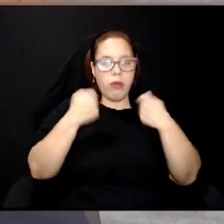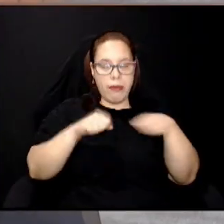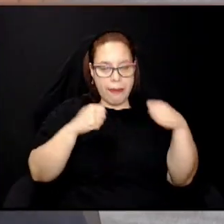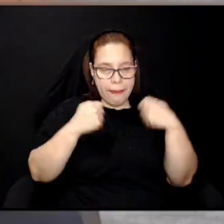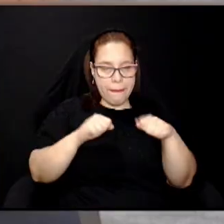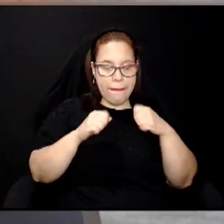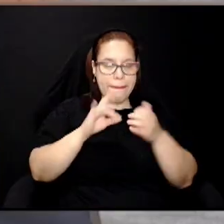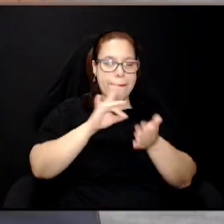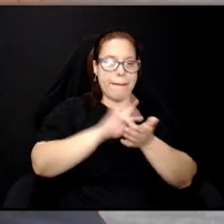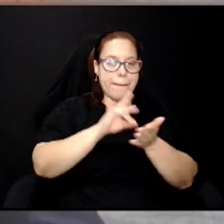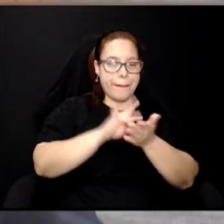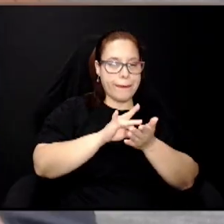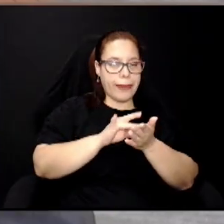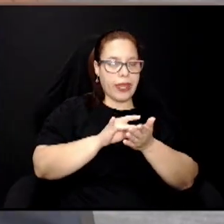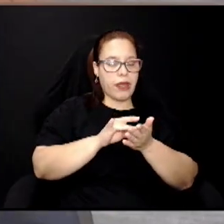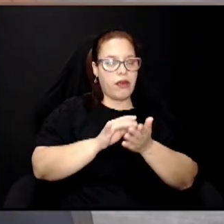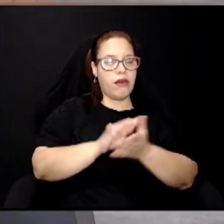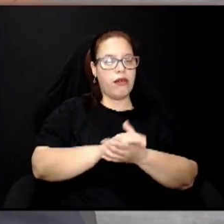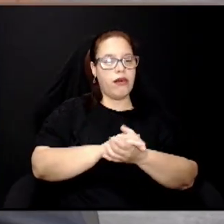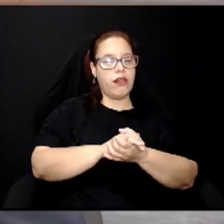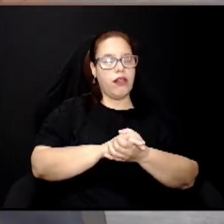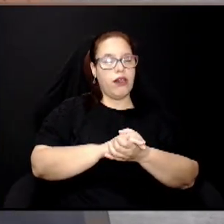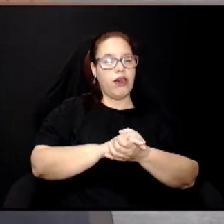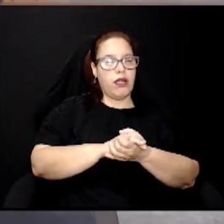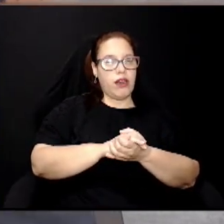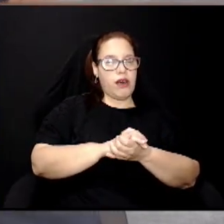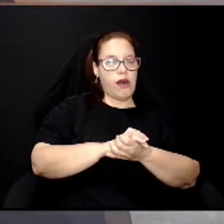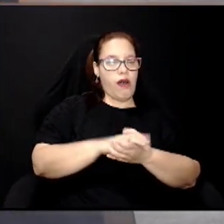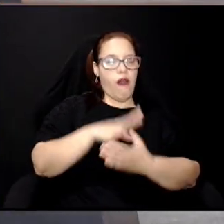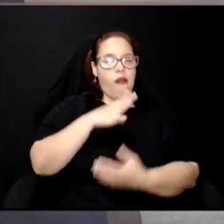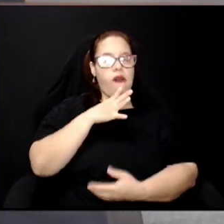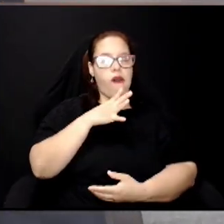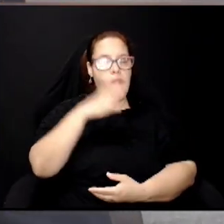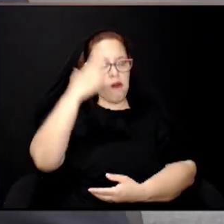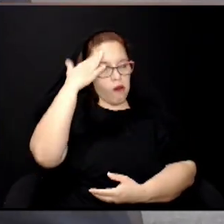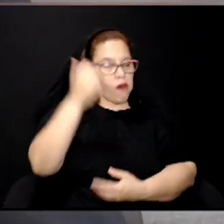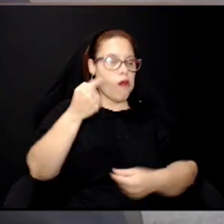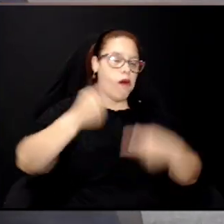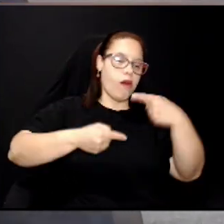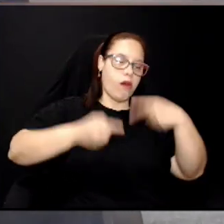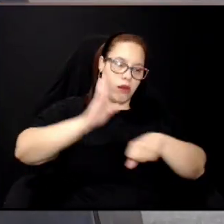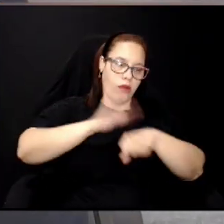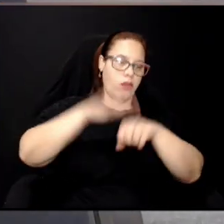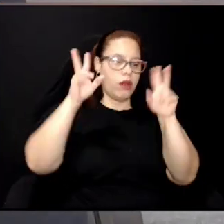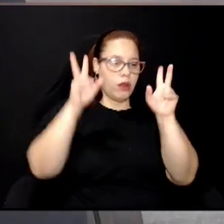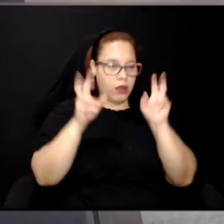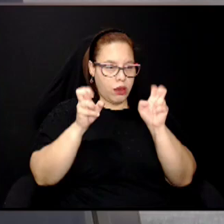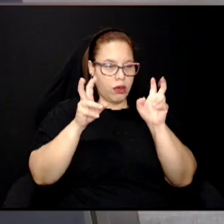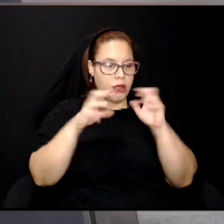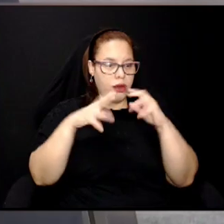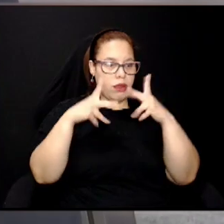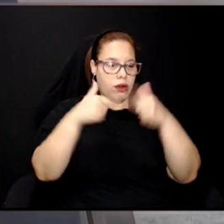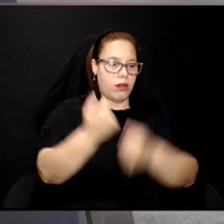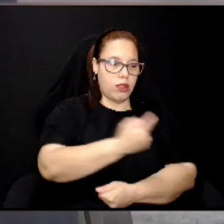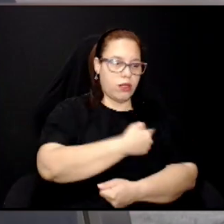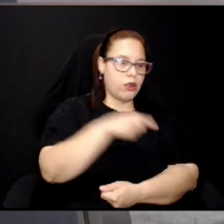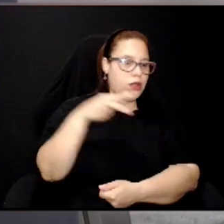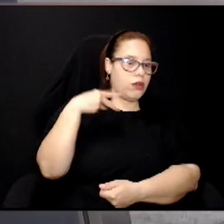em conjunto, com aqueles que conhecem e sabem debater muito mais sobre o assunto, todos nós aqui, vereadores, que também temos que